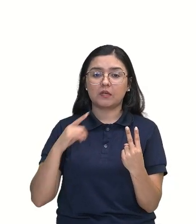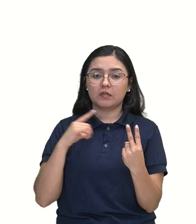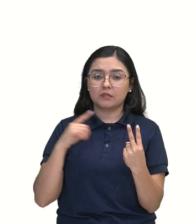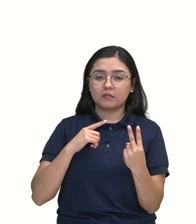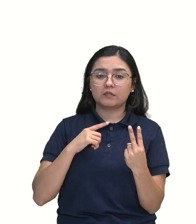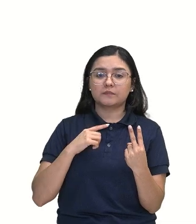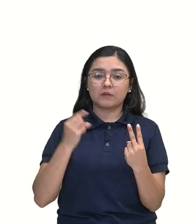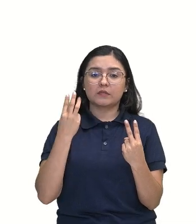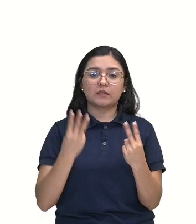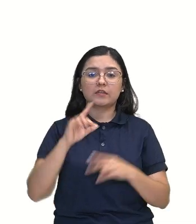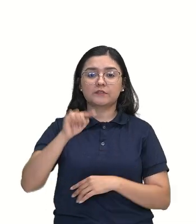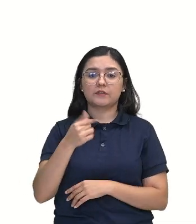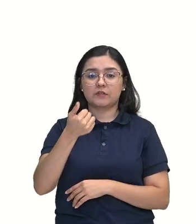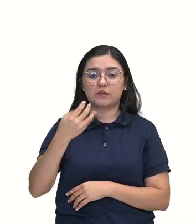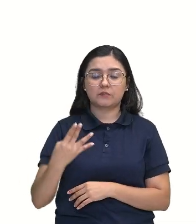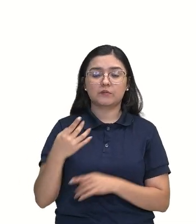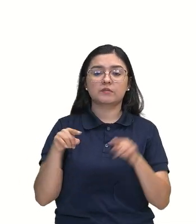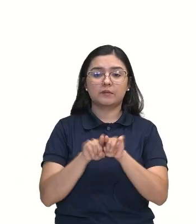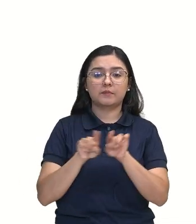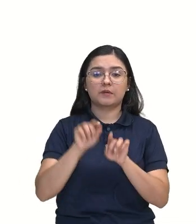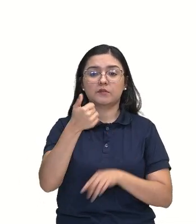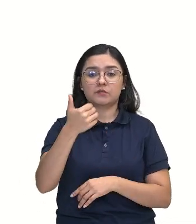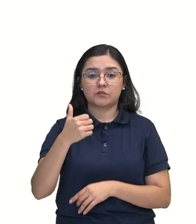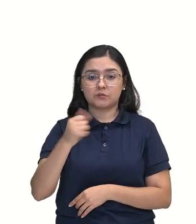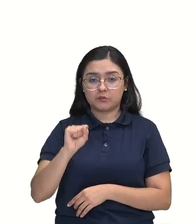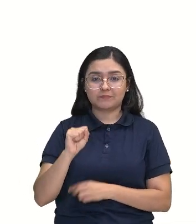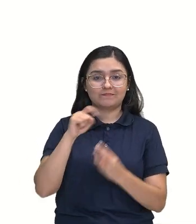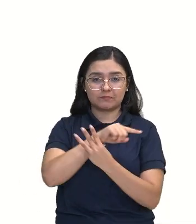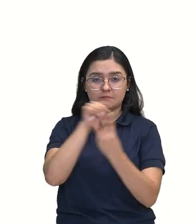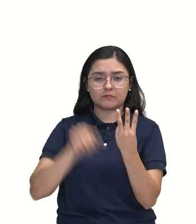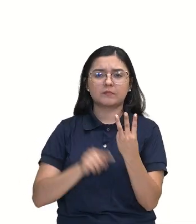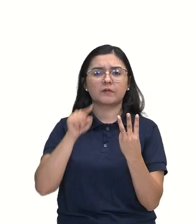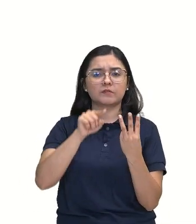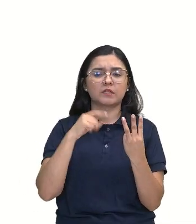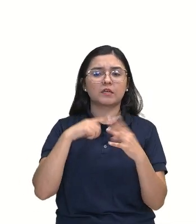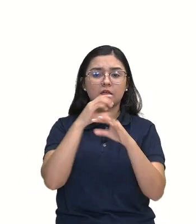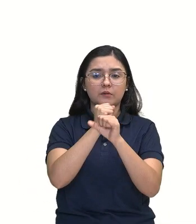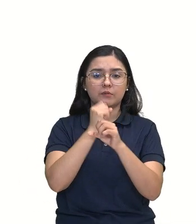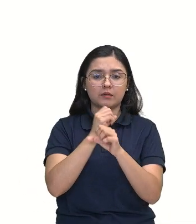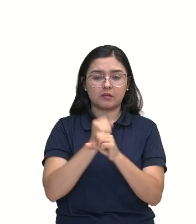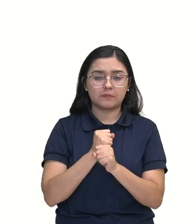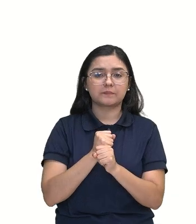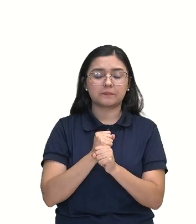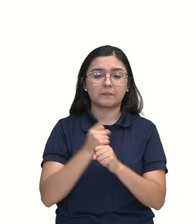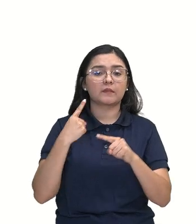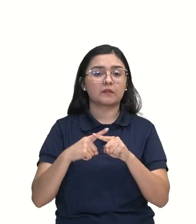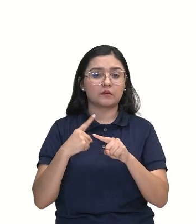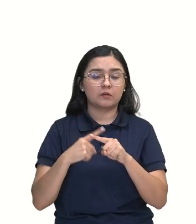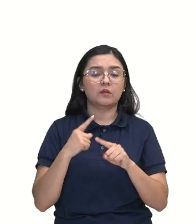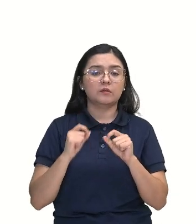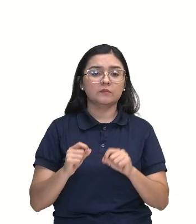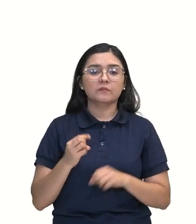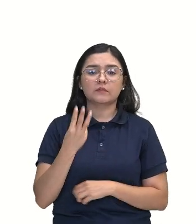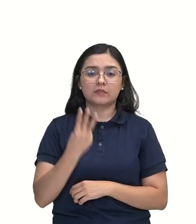o 3,14 e o 18. Para você calcular o produto entre